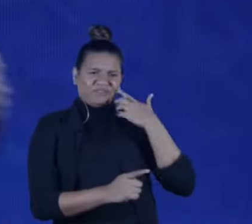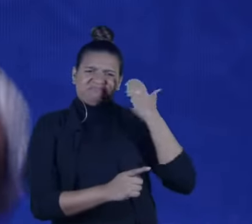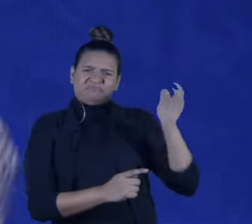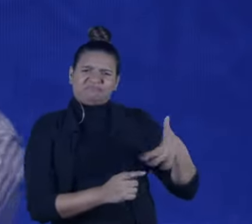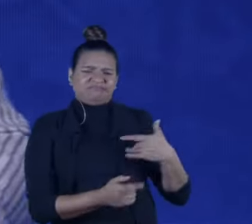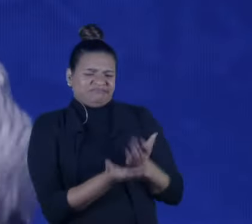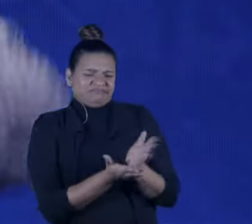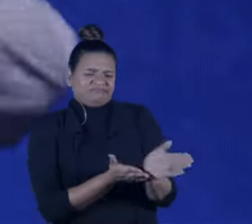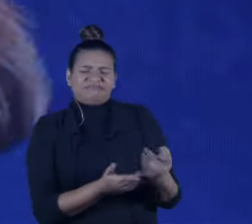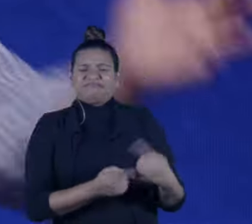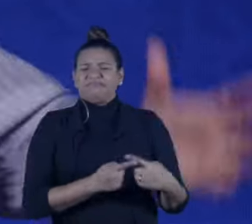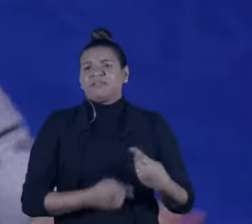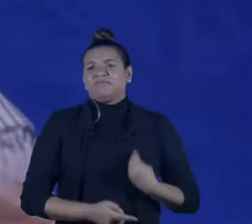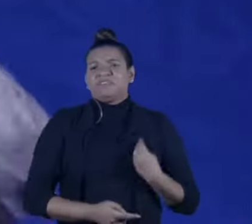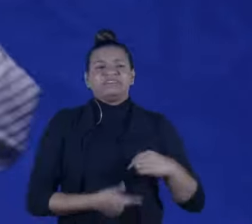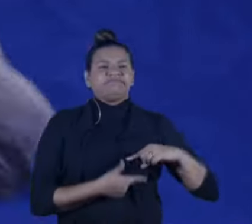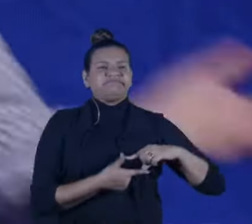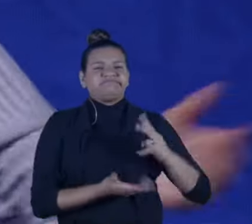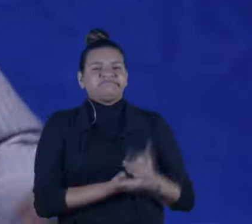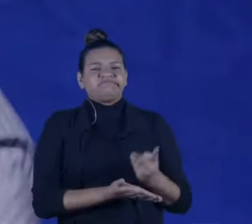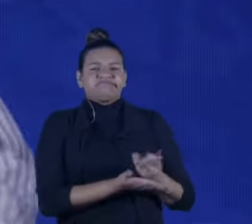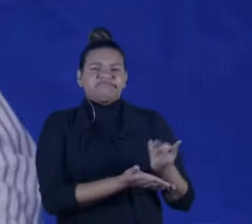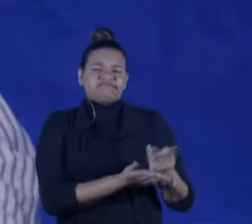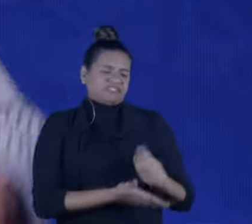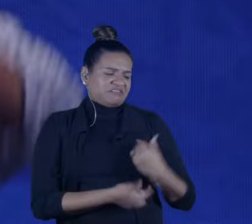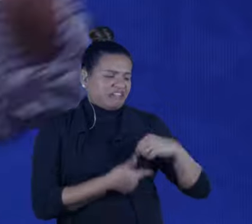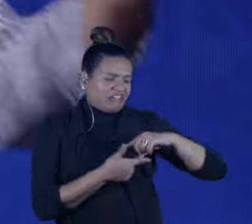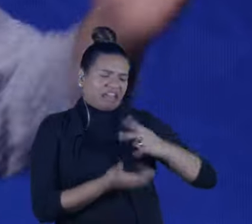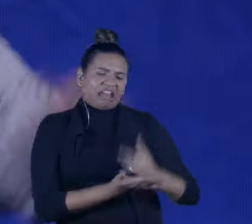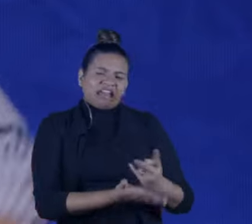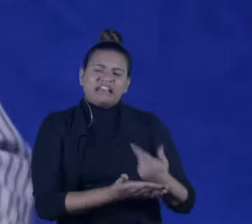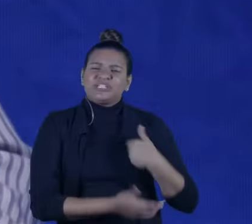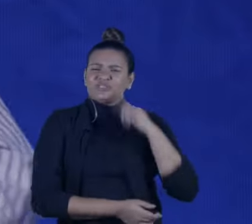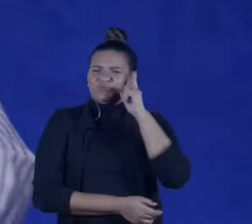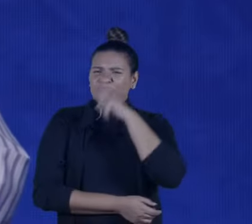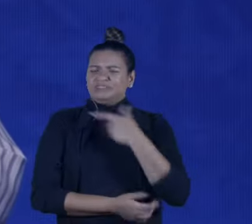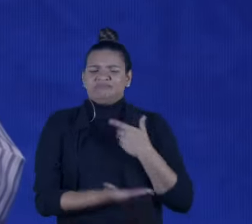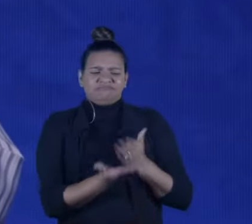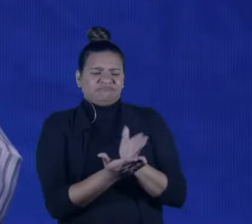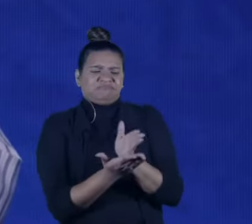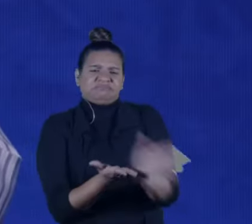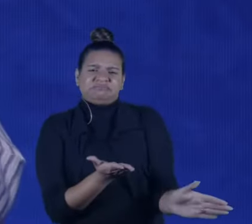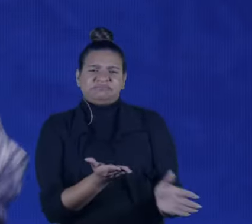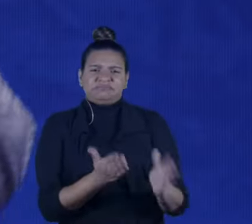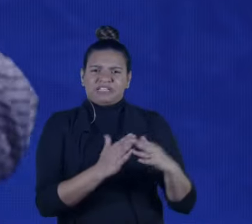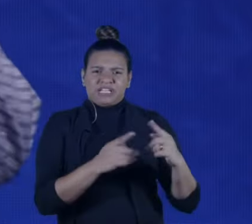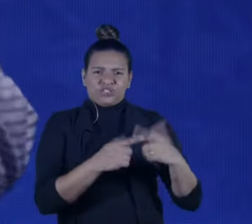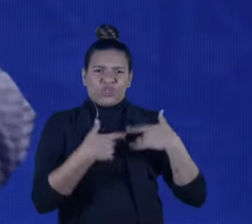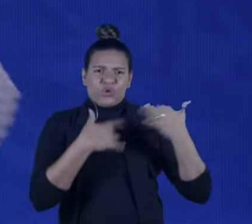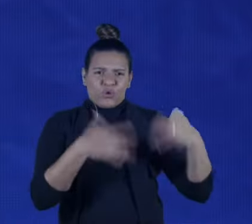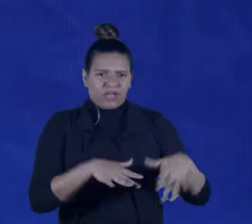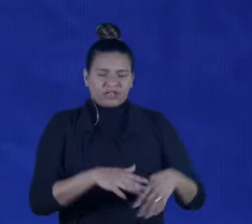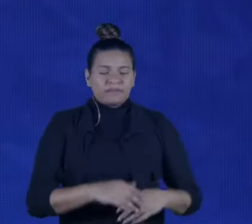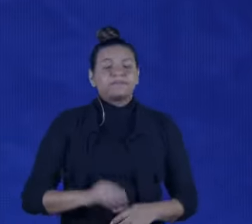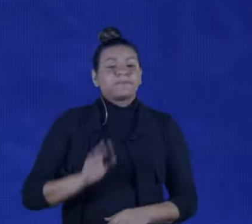vida, não muda a minha história, eu continuo aqui passando por dificuldades, eu não volto mais lá. Olha o que o autor de Hebreus diz, e